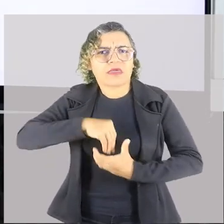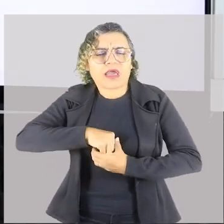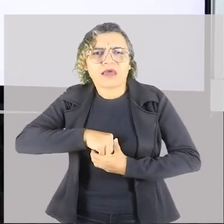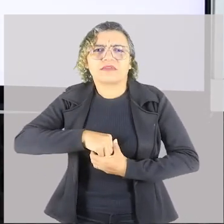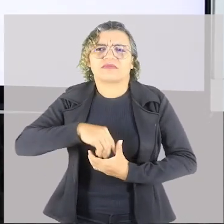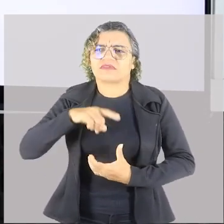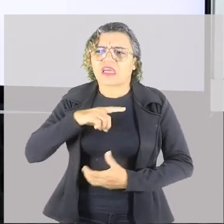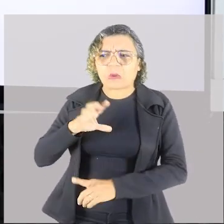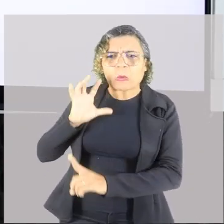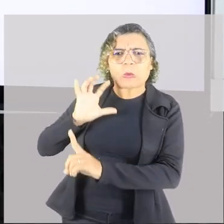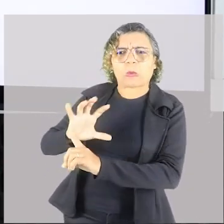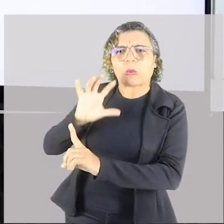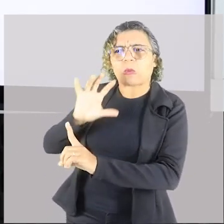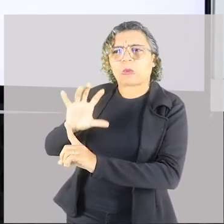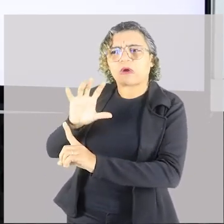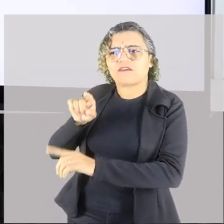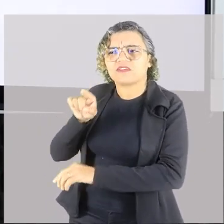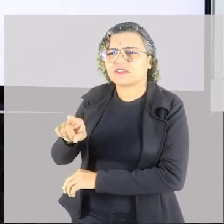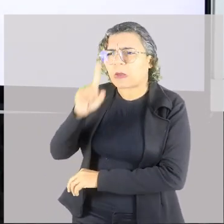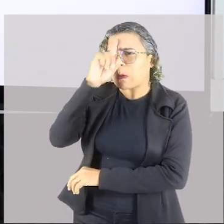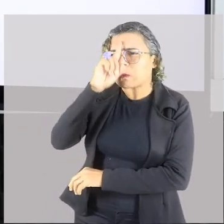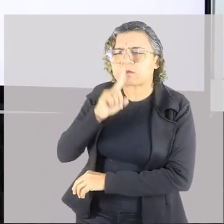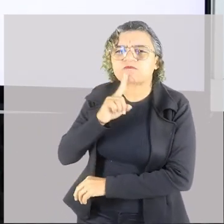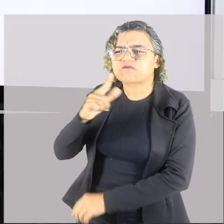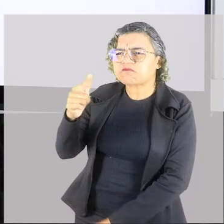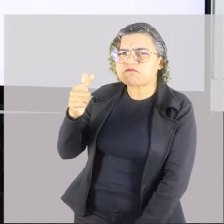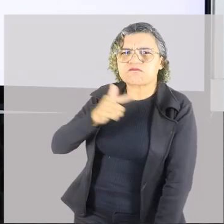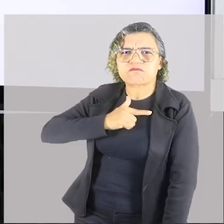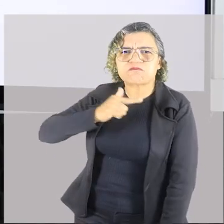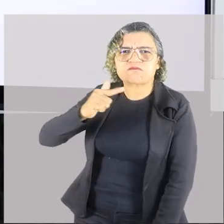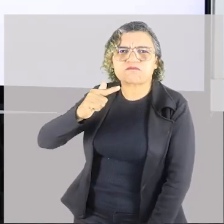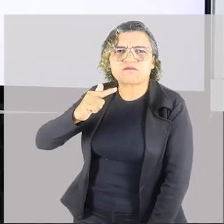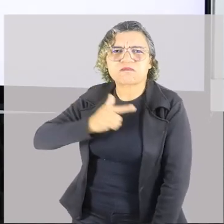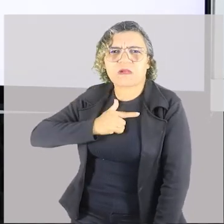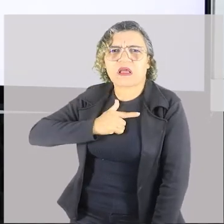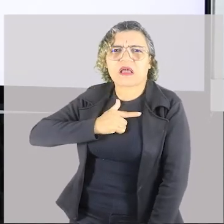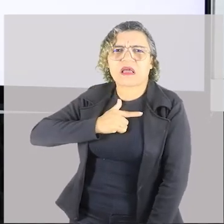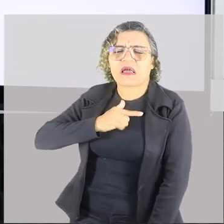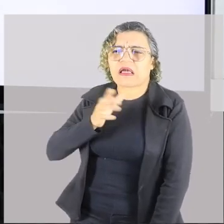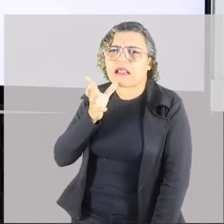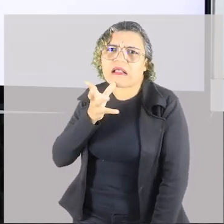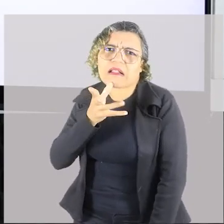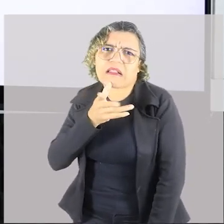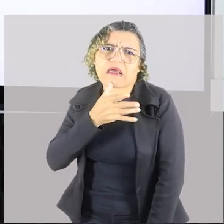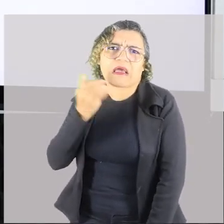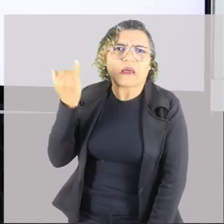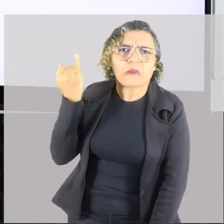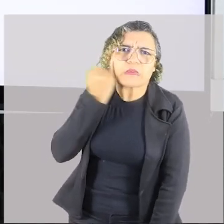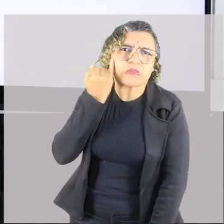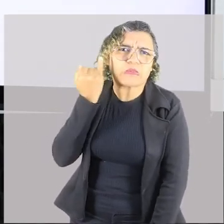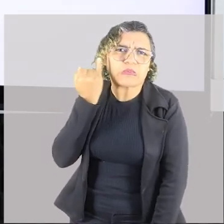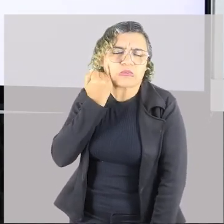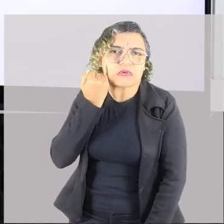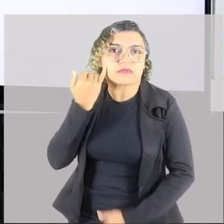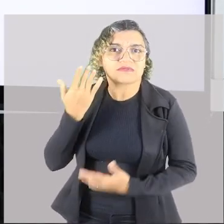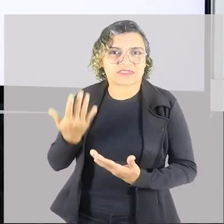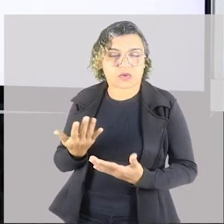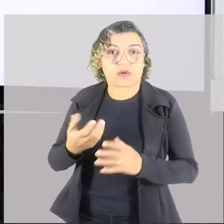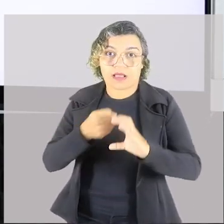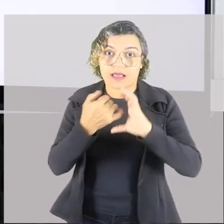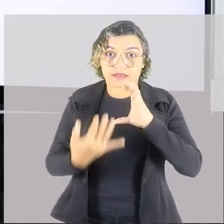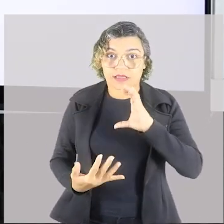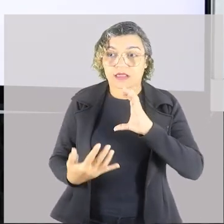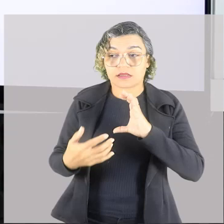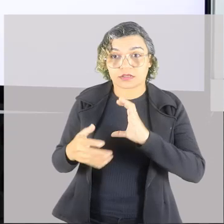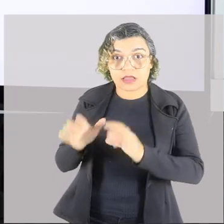que te faz papudo, feio, molenga e inerte. Olha as características que ele atribui ao Jeca. Claro que o